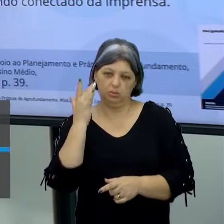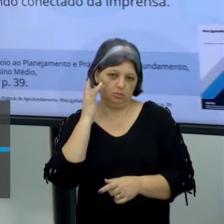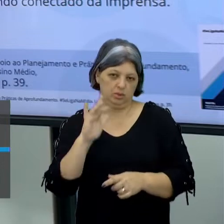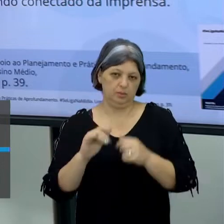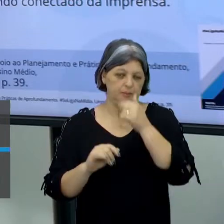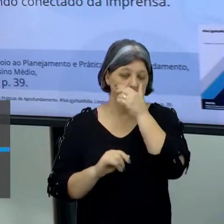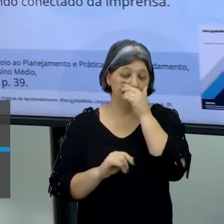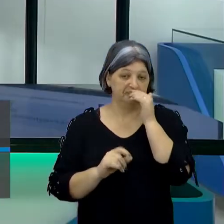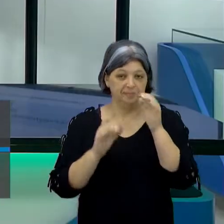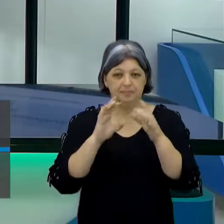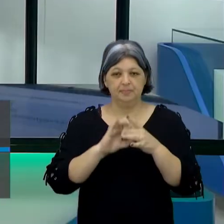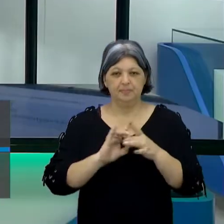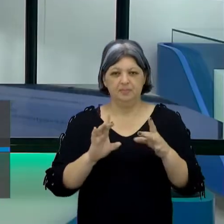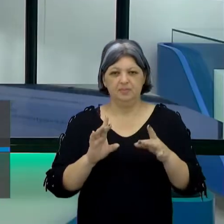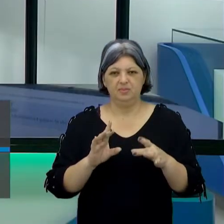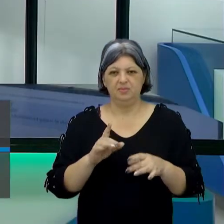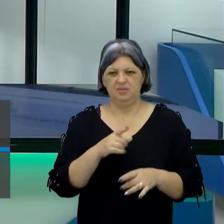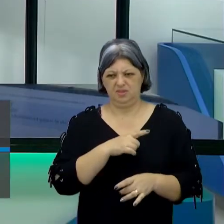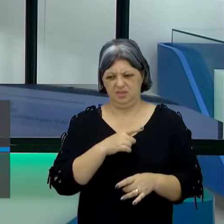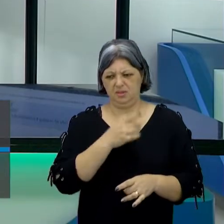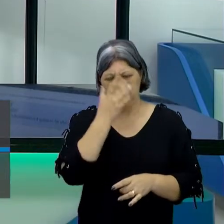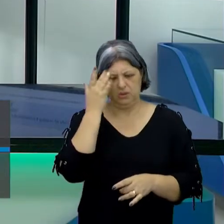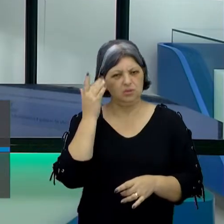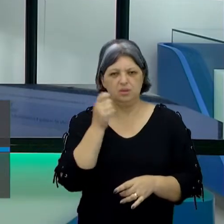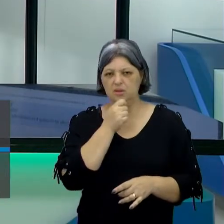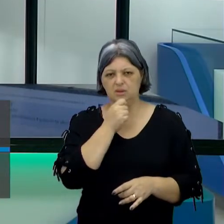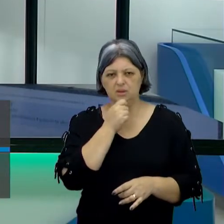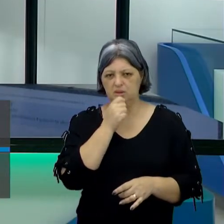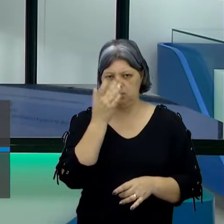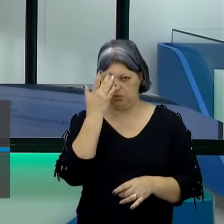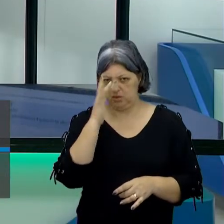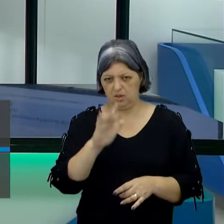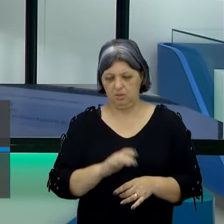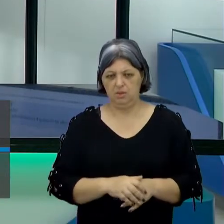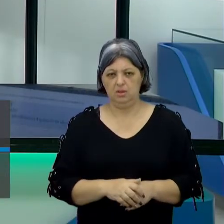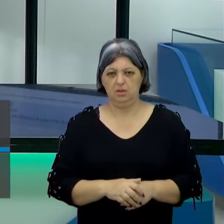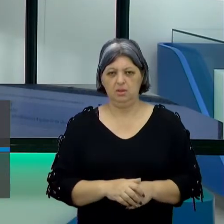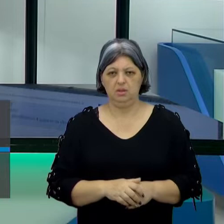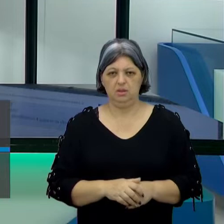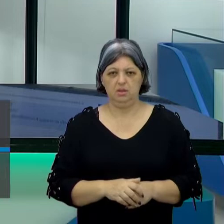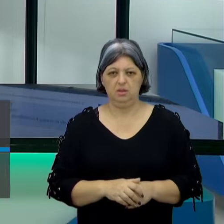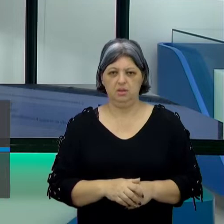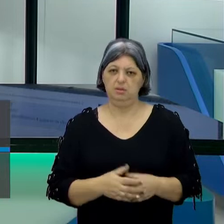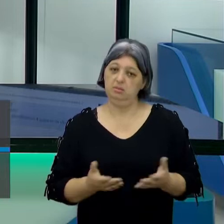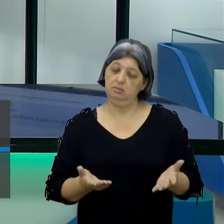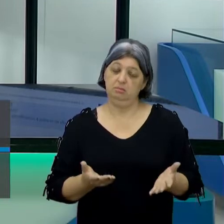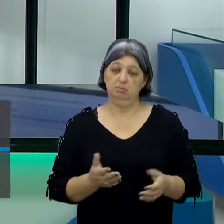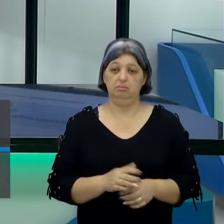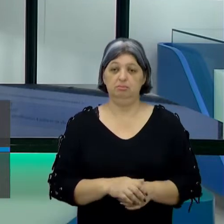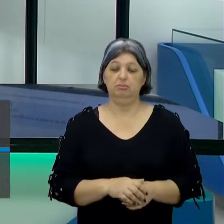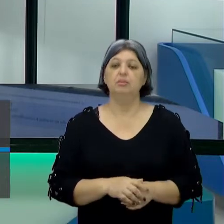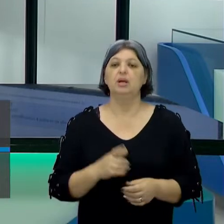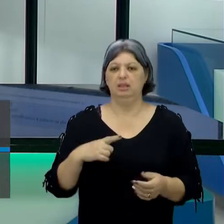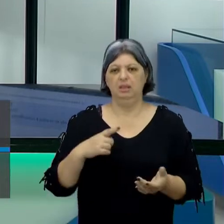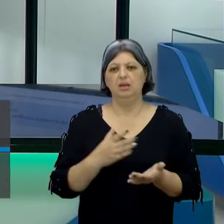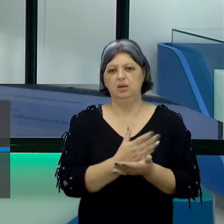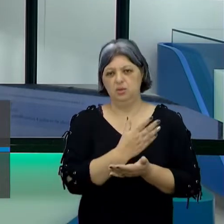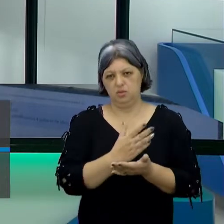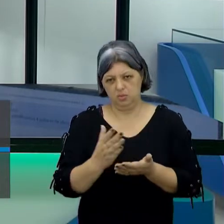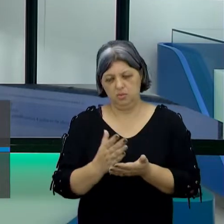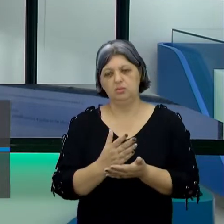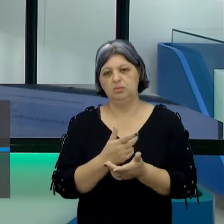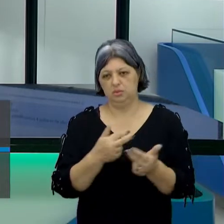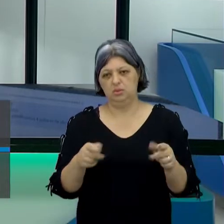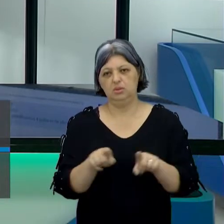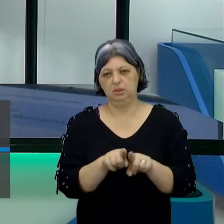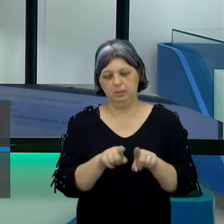você liberava o vídeo. Será que tem alguém que não sabe ainda o que é fake news? A gente acha que não, aqui, enfim, mas pode ser que... Então, mas tem outros termos muito mais importantes, fake